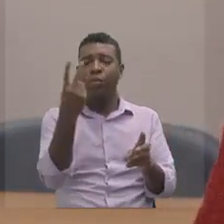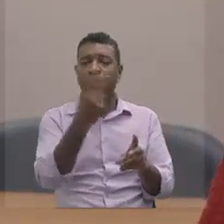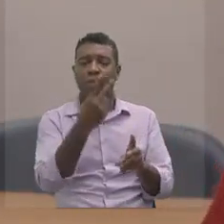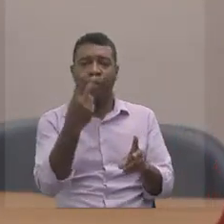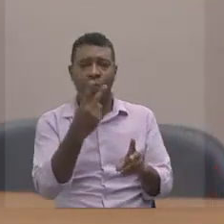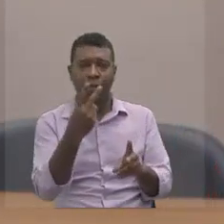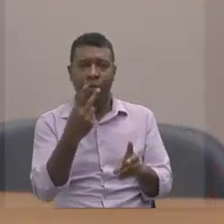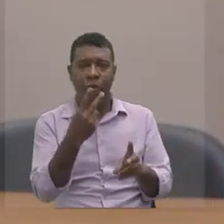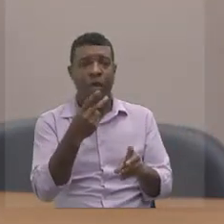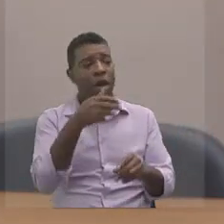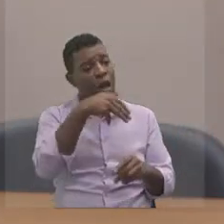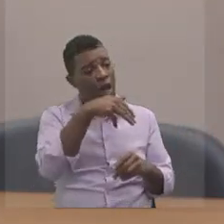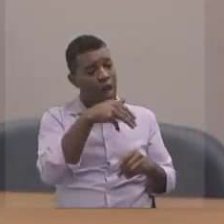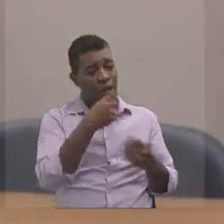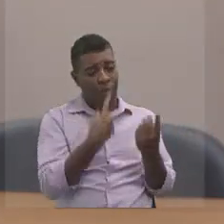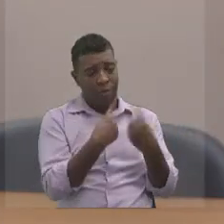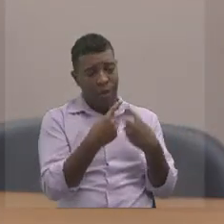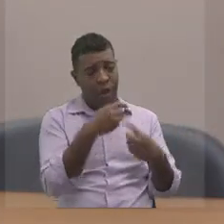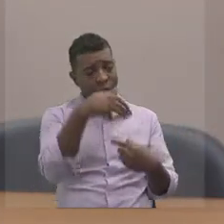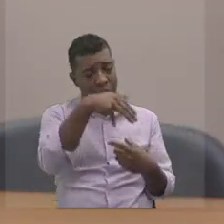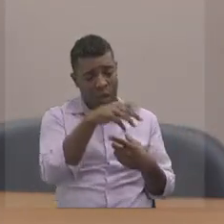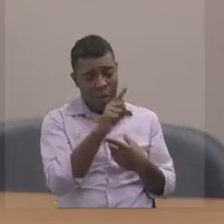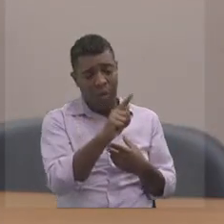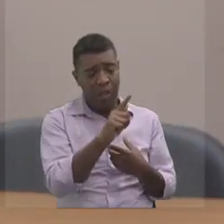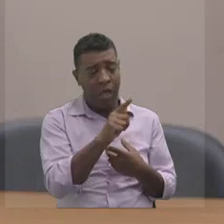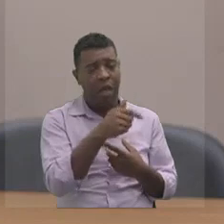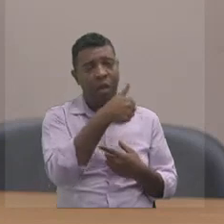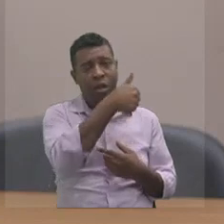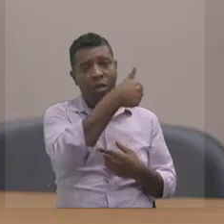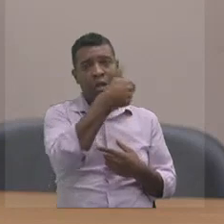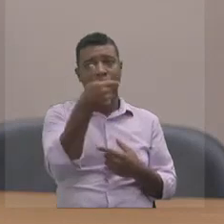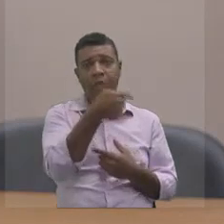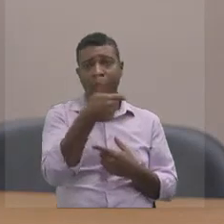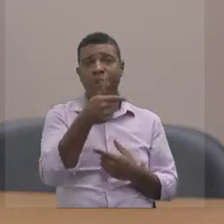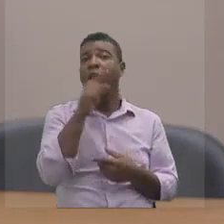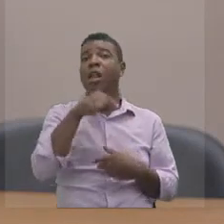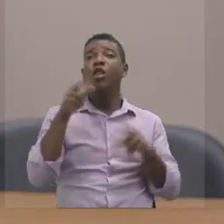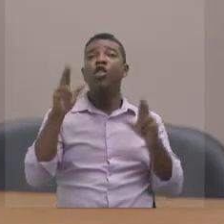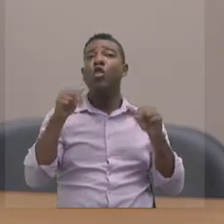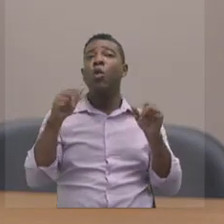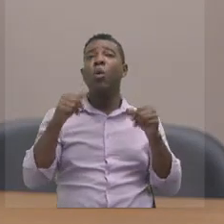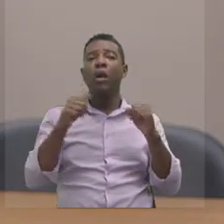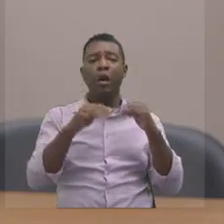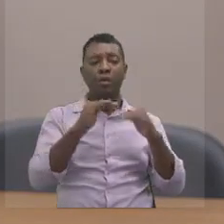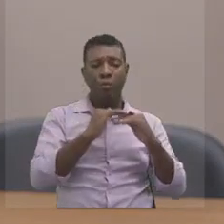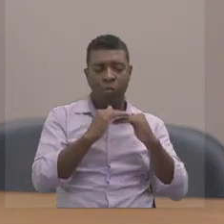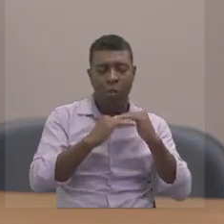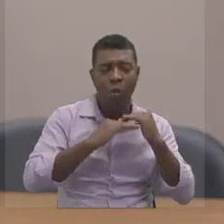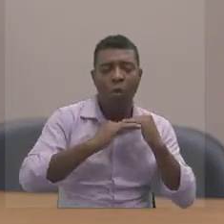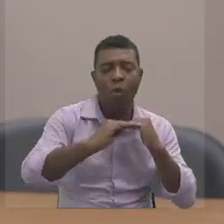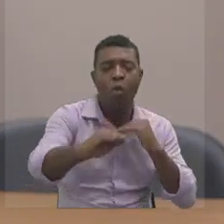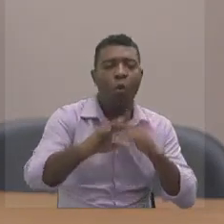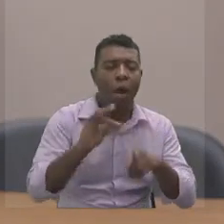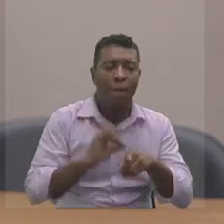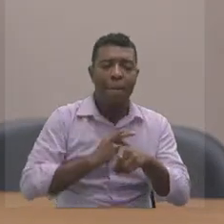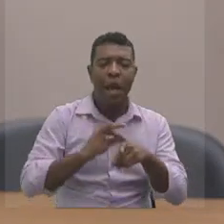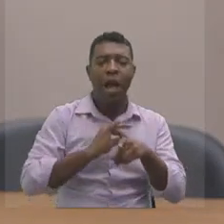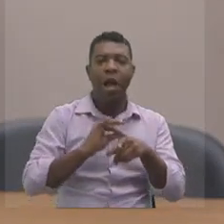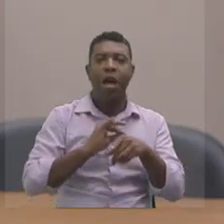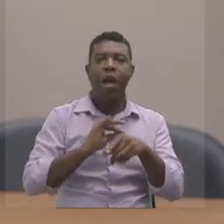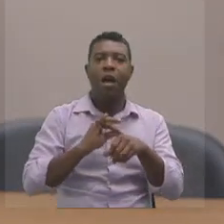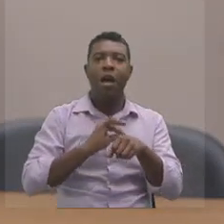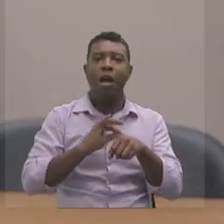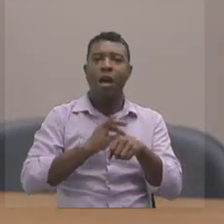122 nunca foi recapeada então nosso comentário Eu já estive em inúmeras